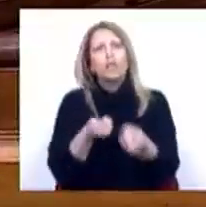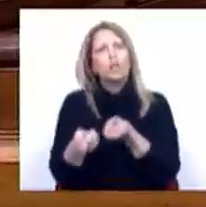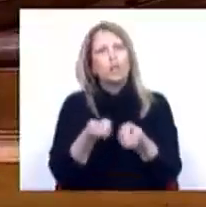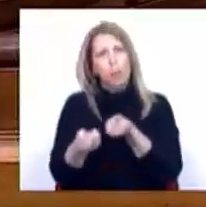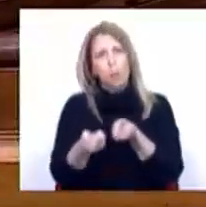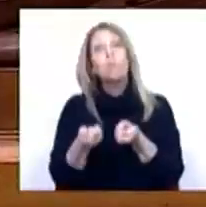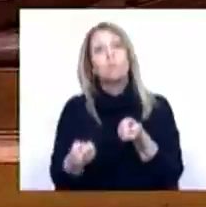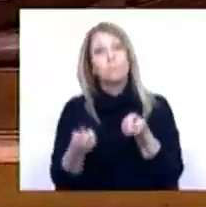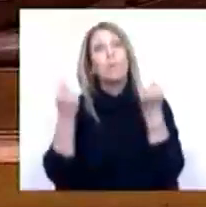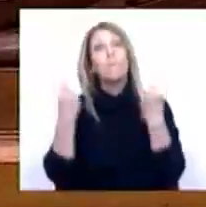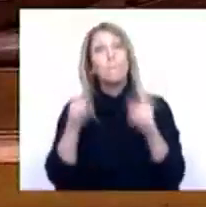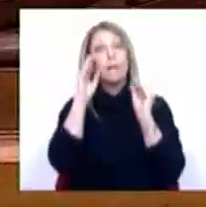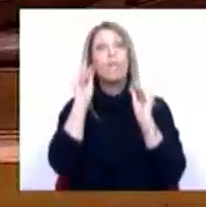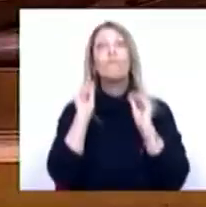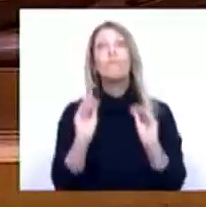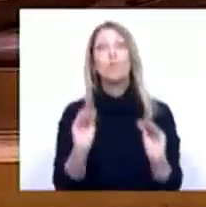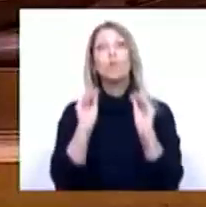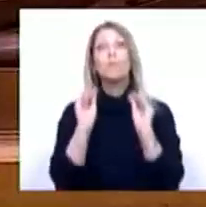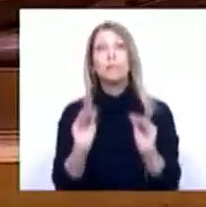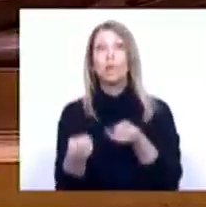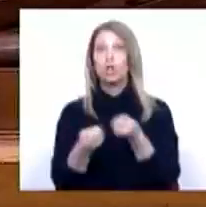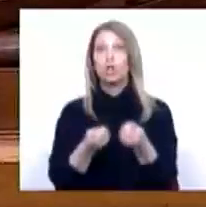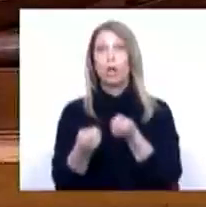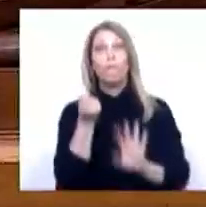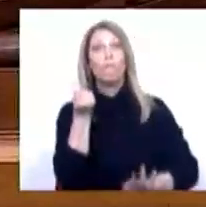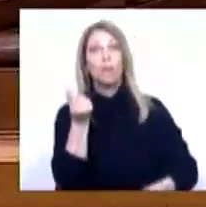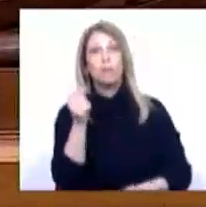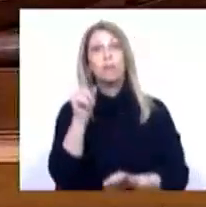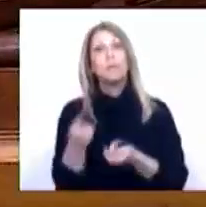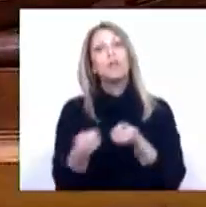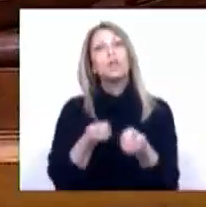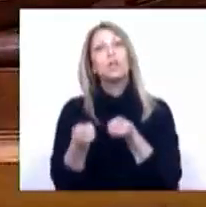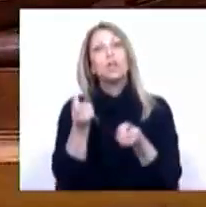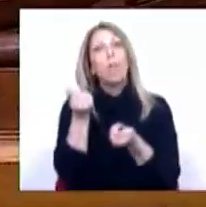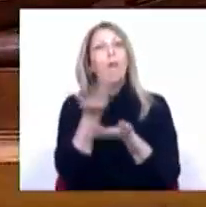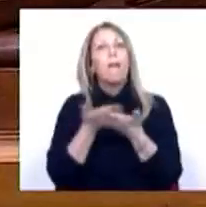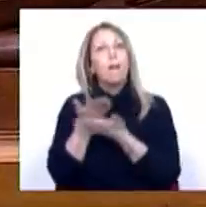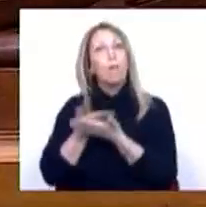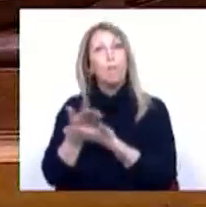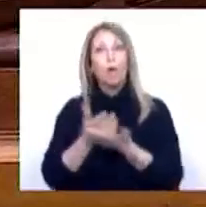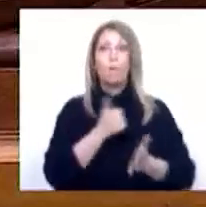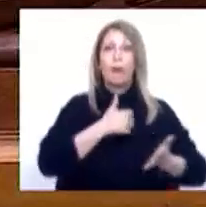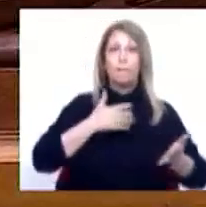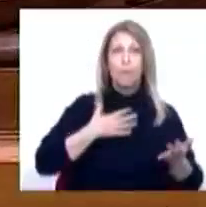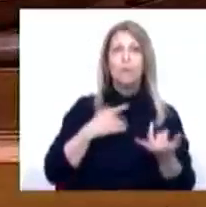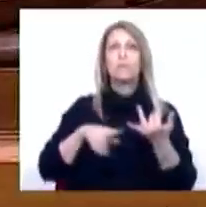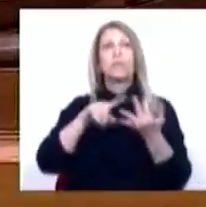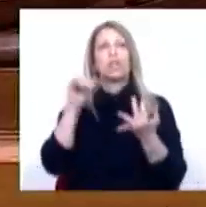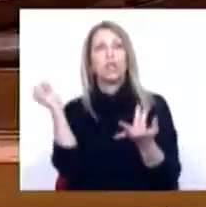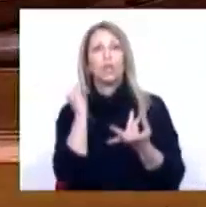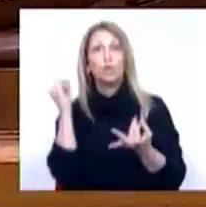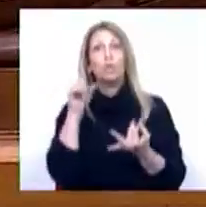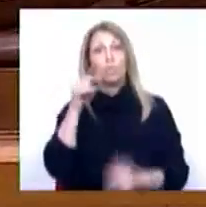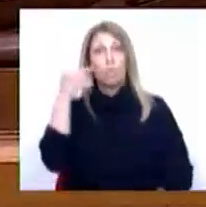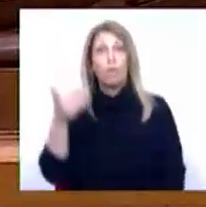pacotes de formação em termos da gestão financeira e da gestão económica para as empresas, para as instituições e para o